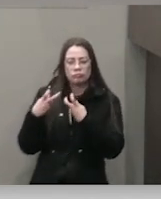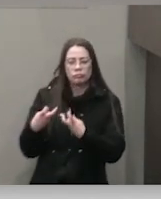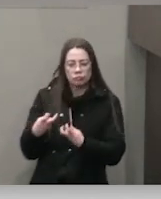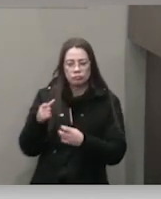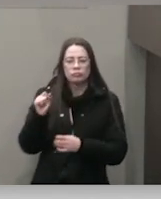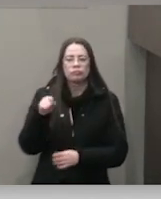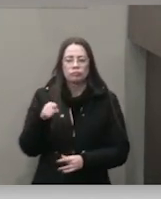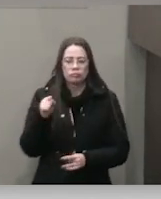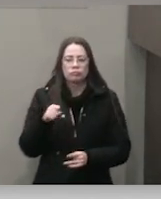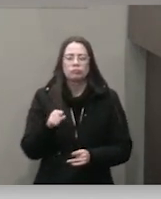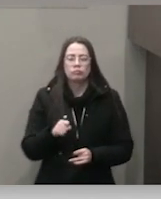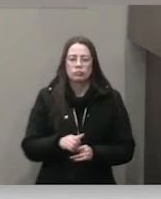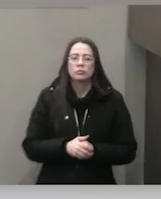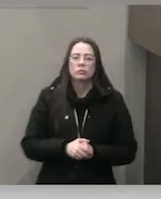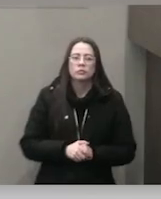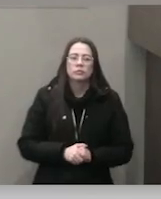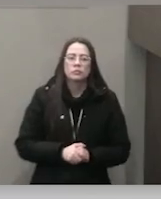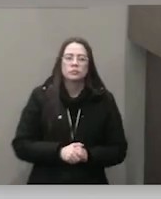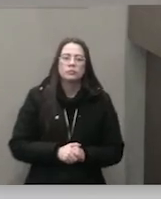mínimo.